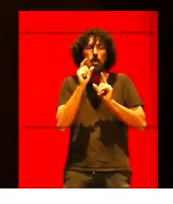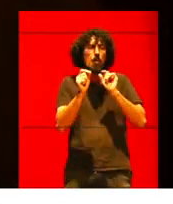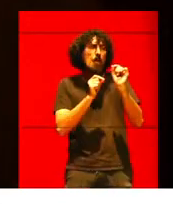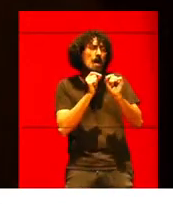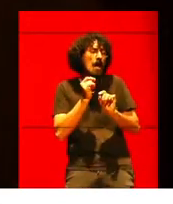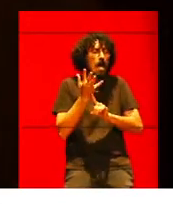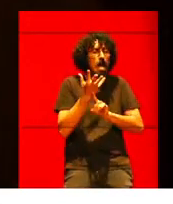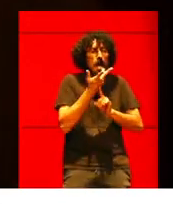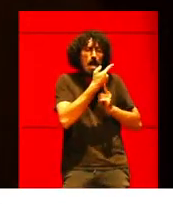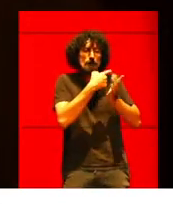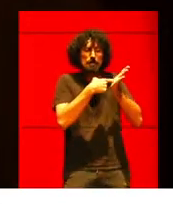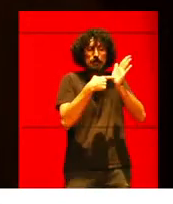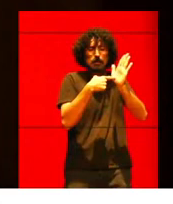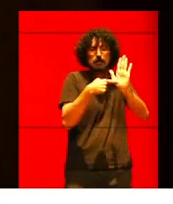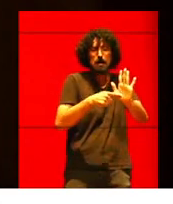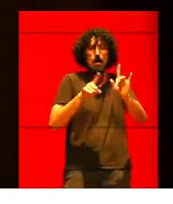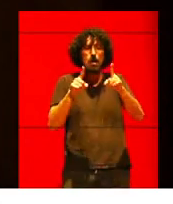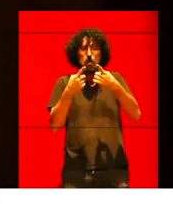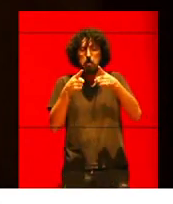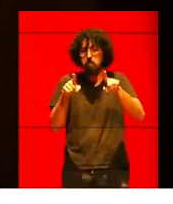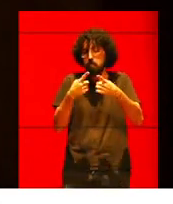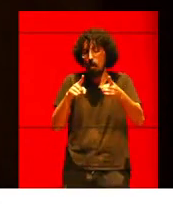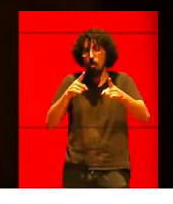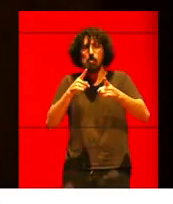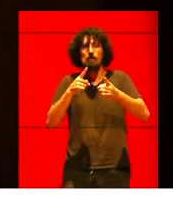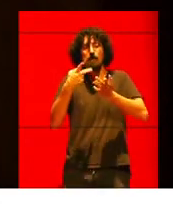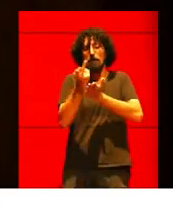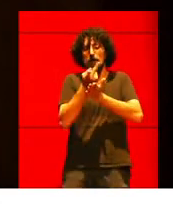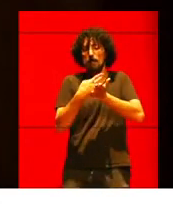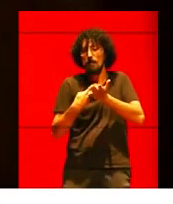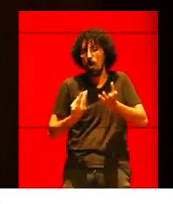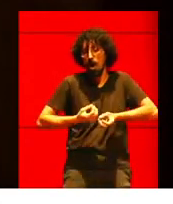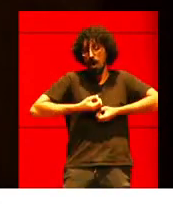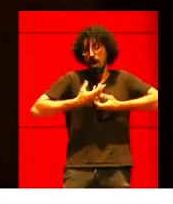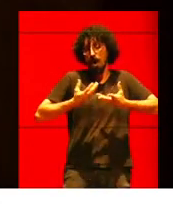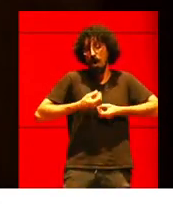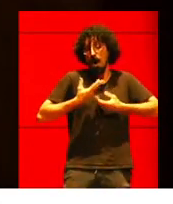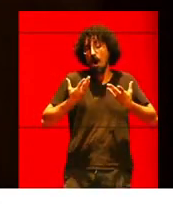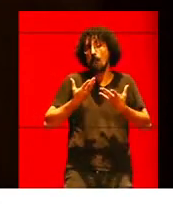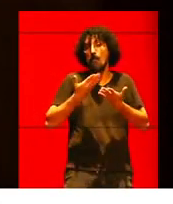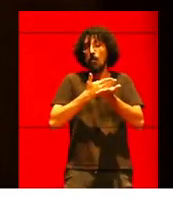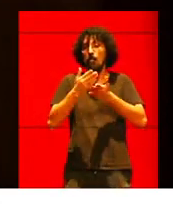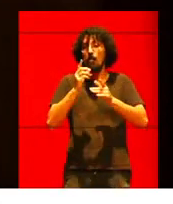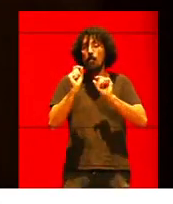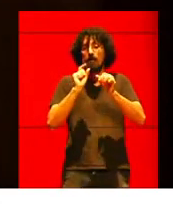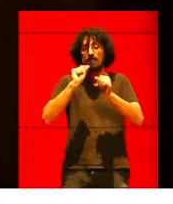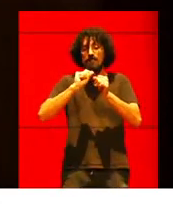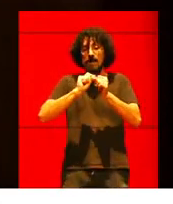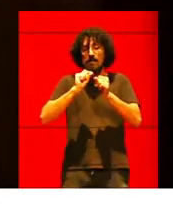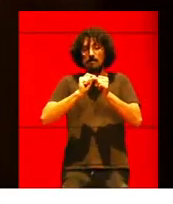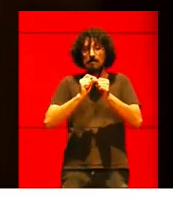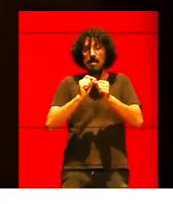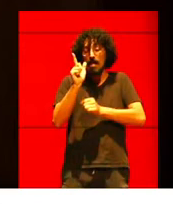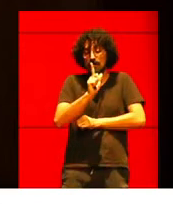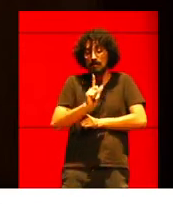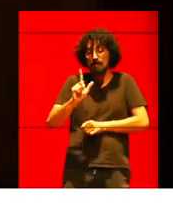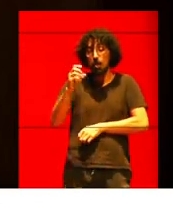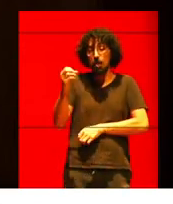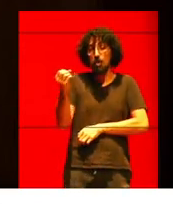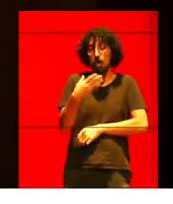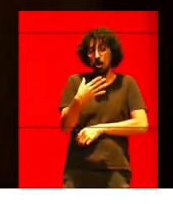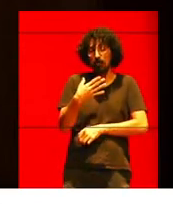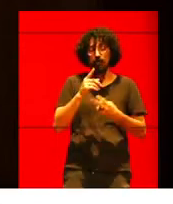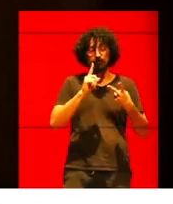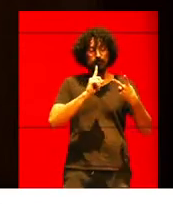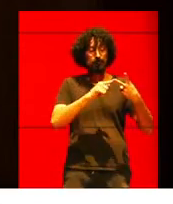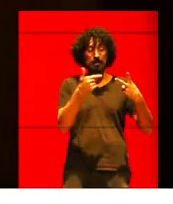músicas, recitais. Bora romper. Bora fazer uma literatura nova. Ó, rompimento. A segunda geração